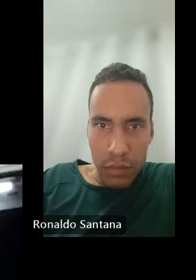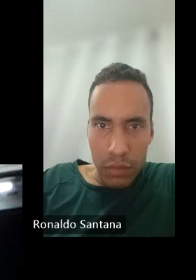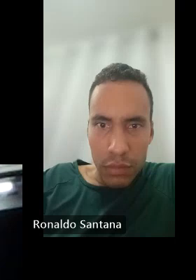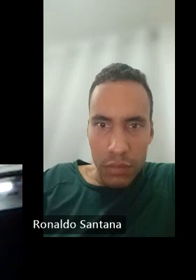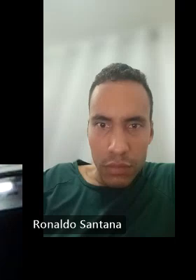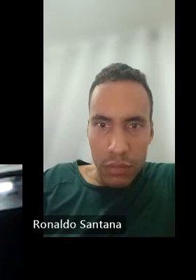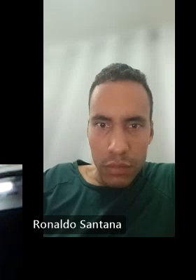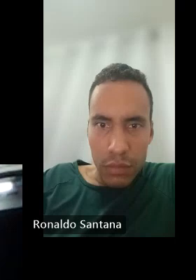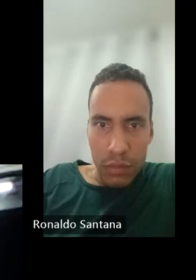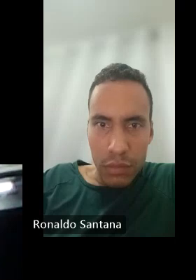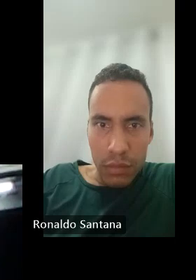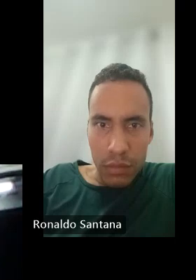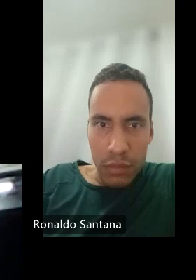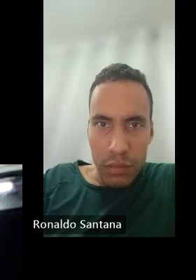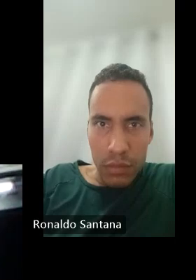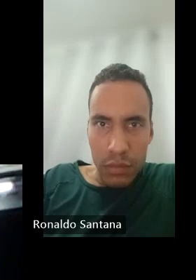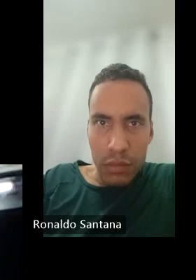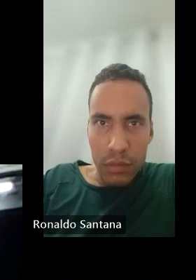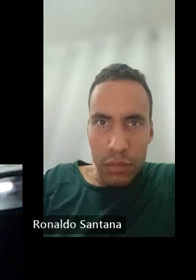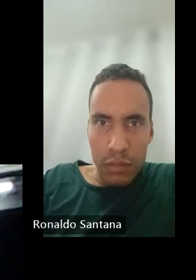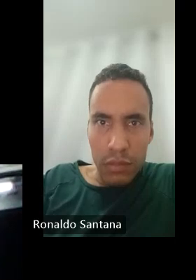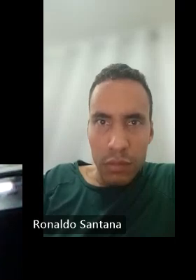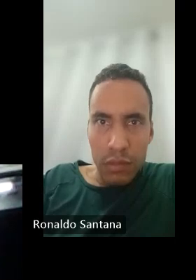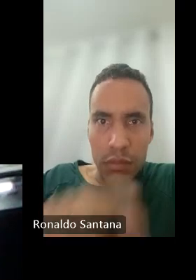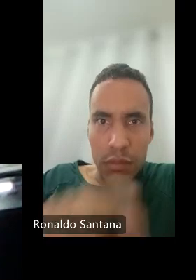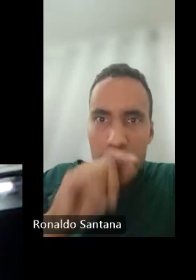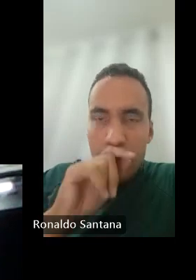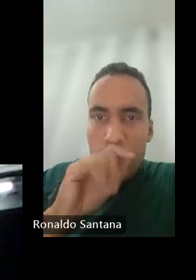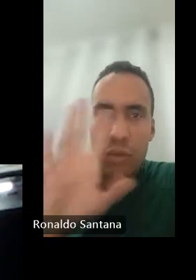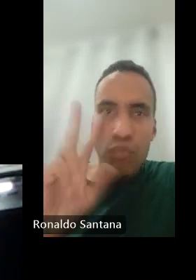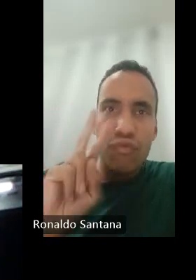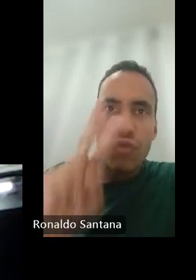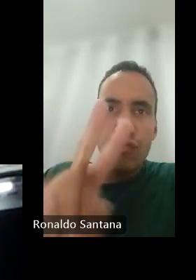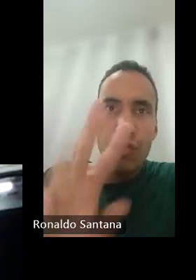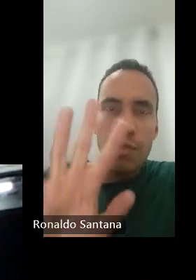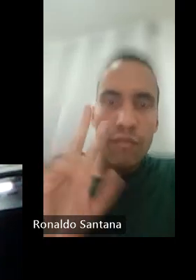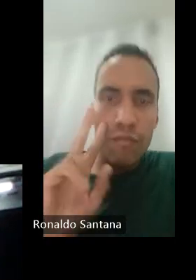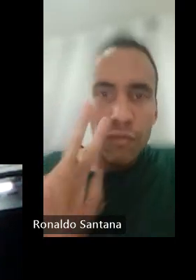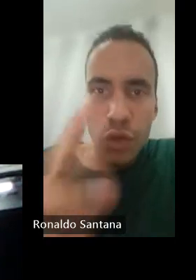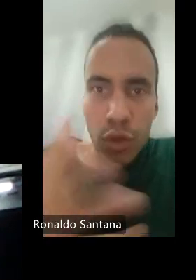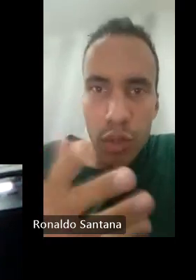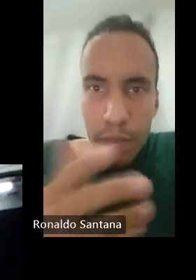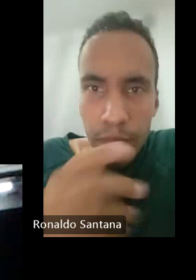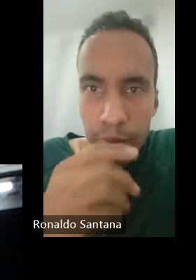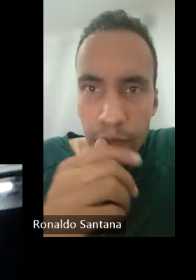Viu aí, Ronaldo? Tá no chat.